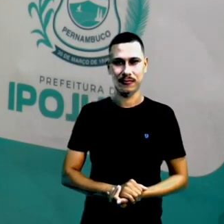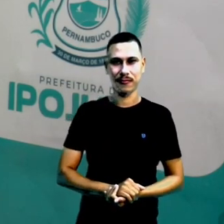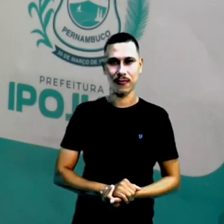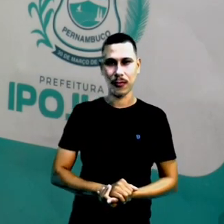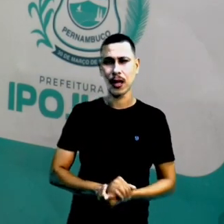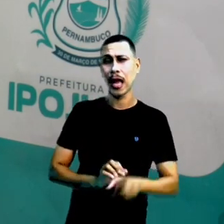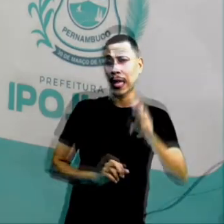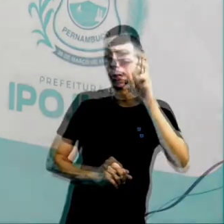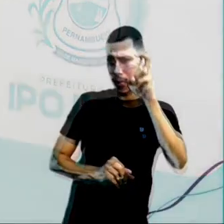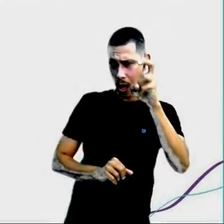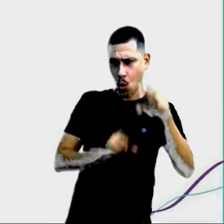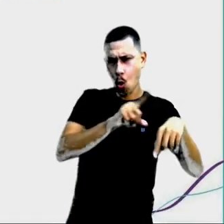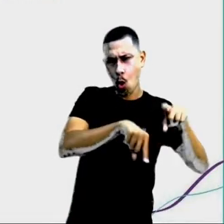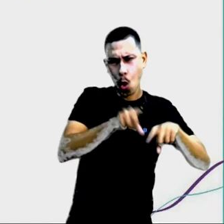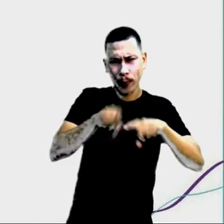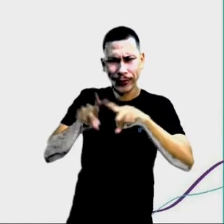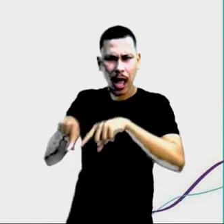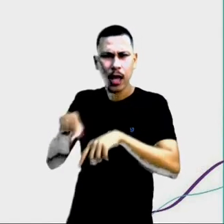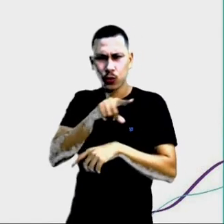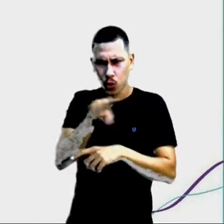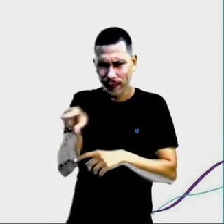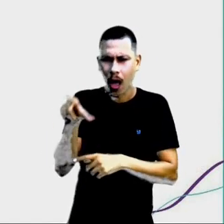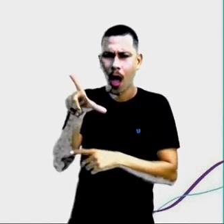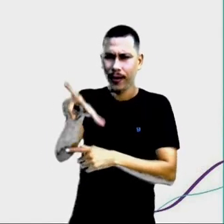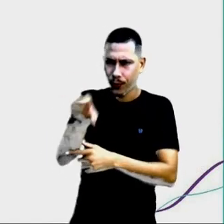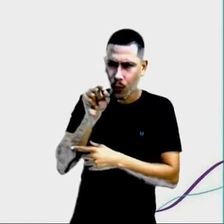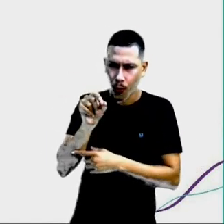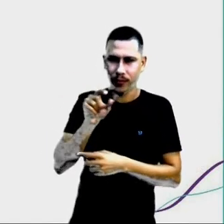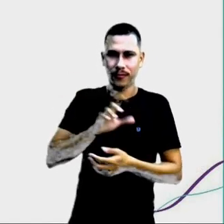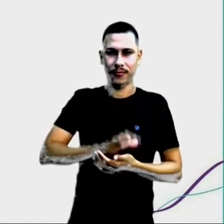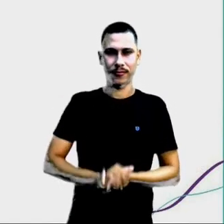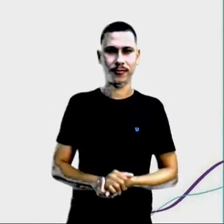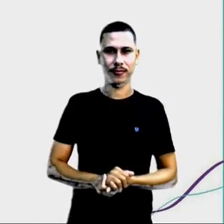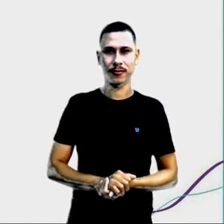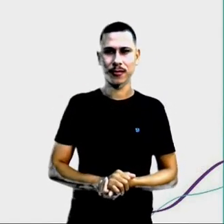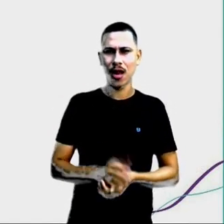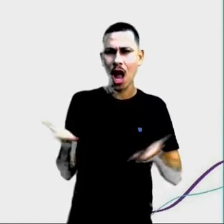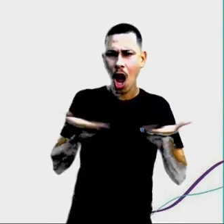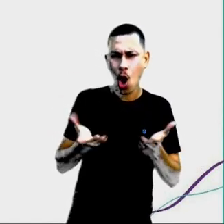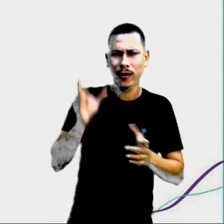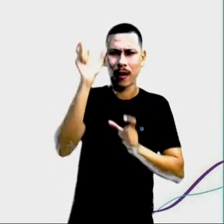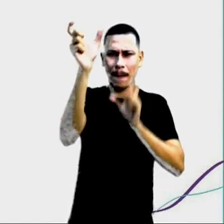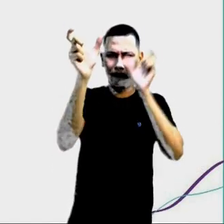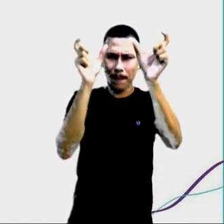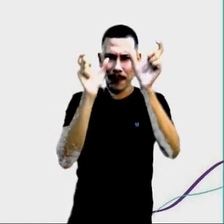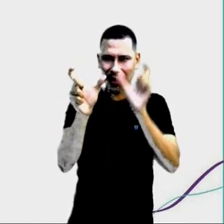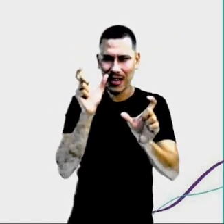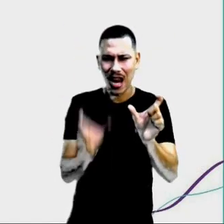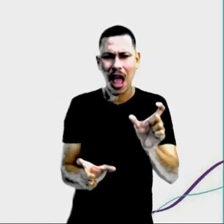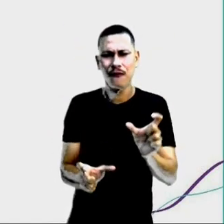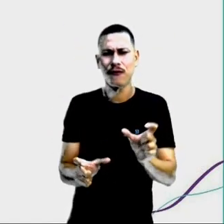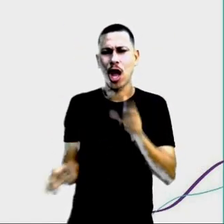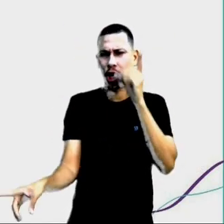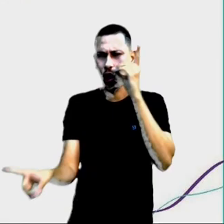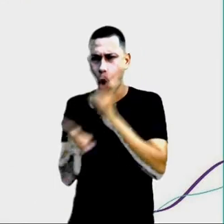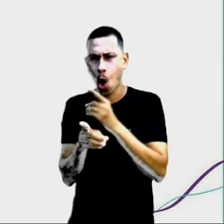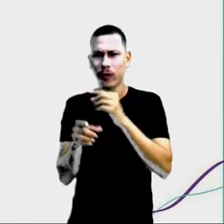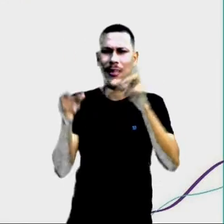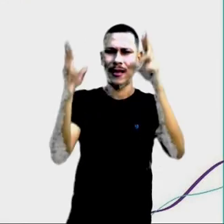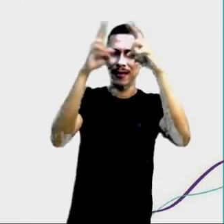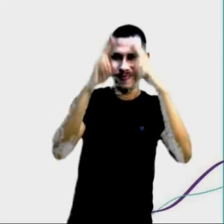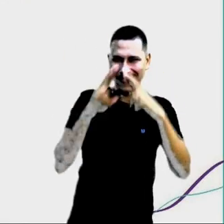5 objetos. Agora que você escolheu, dite palavras que rimem com os